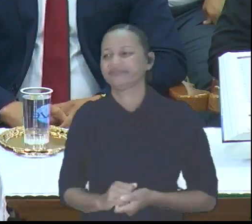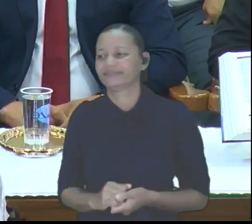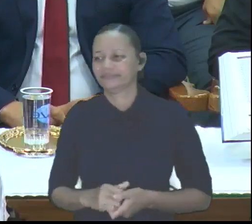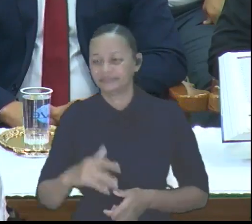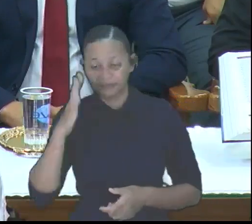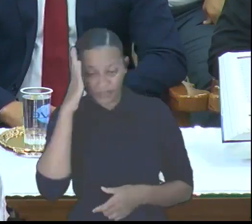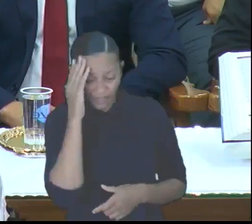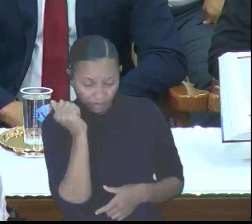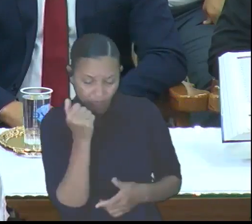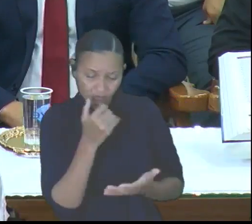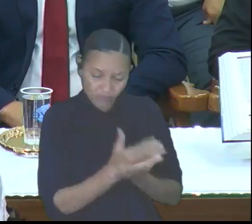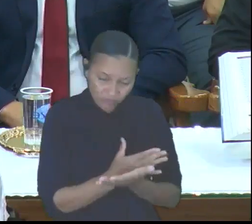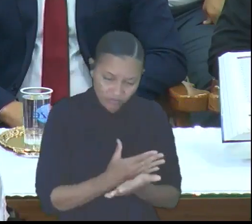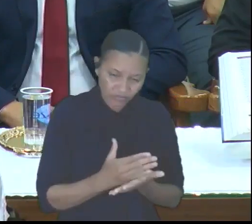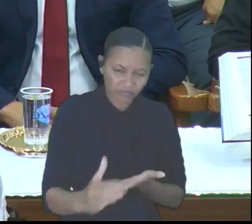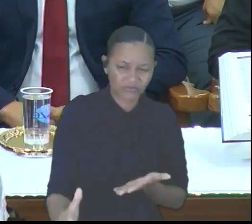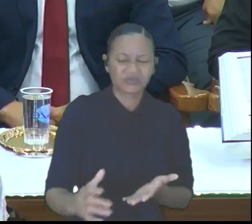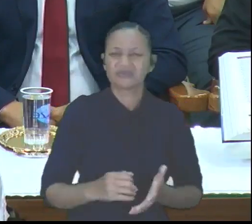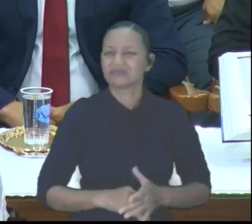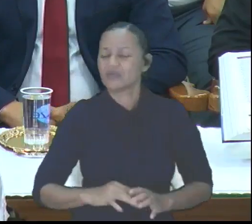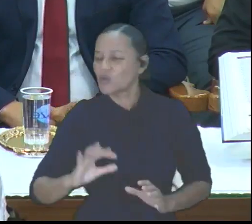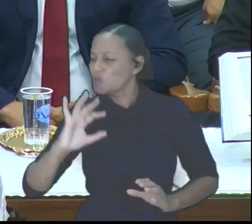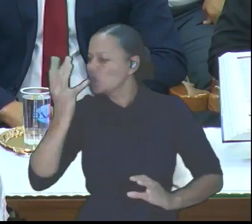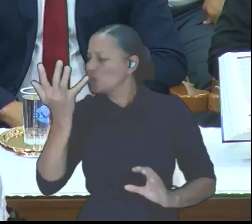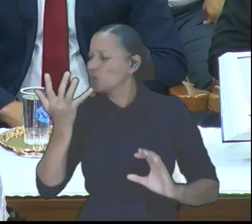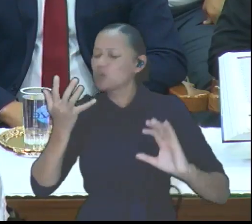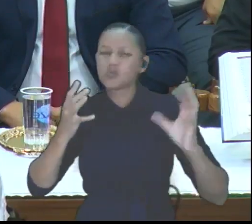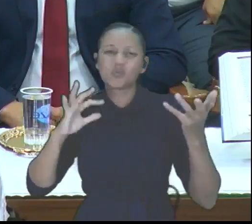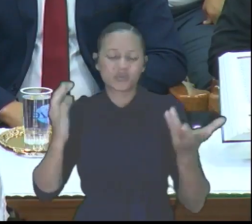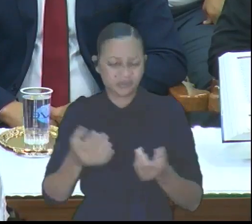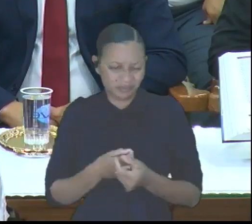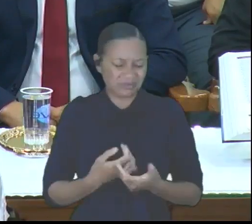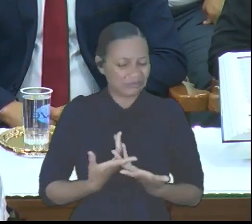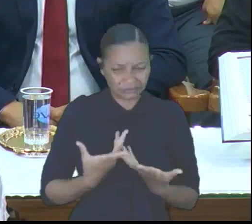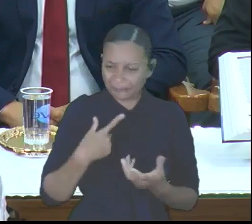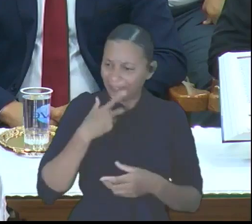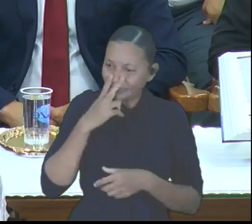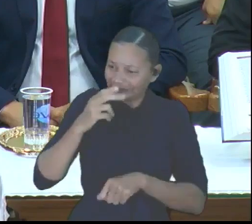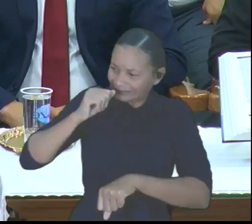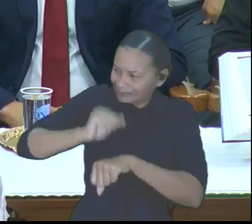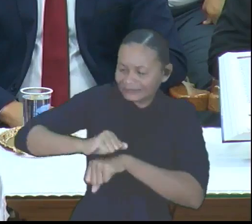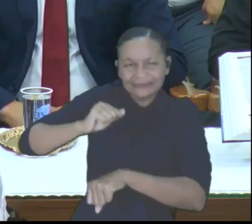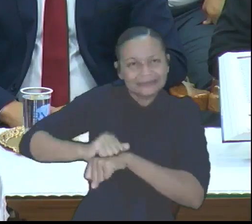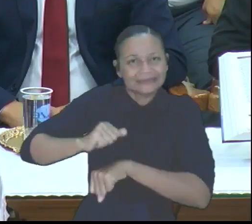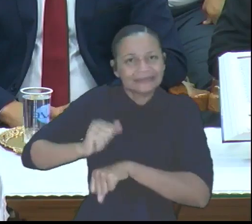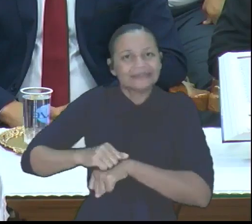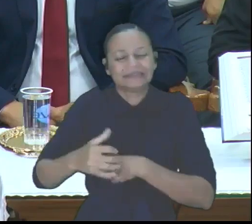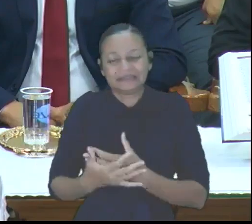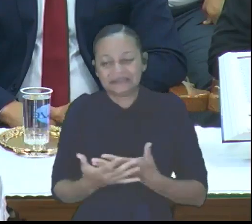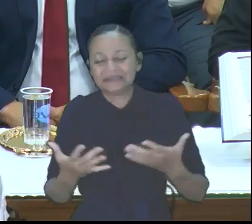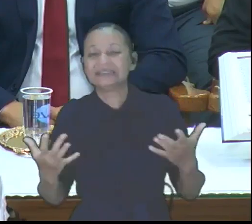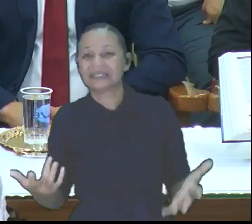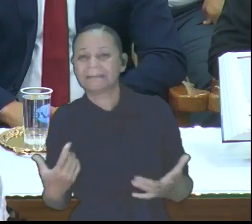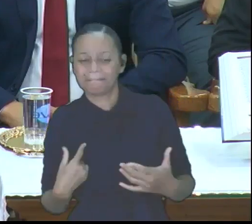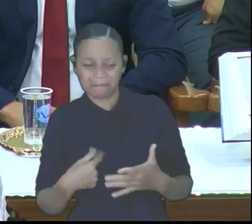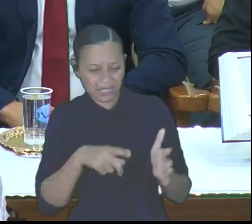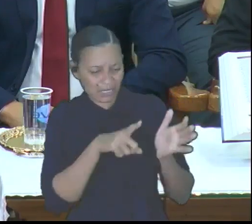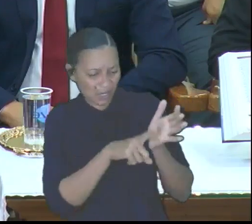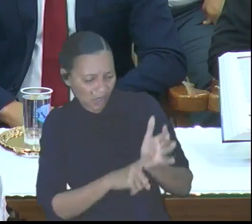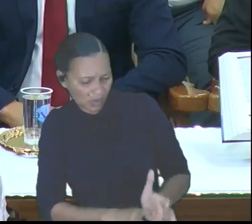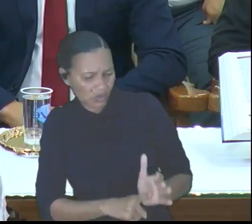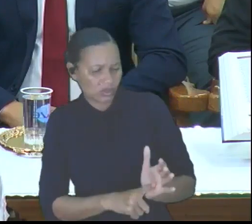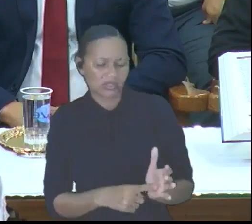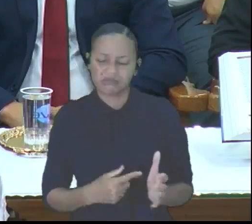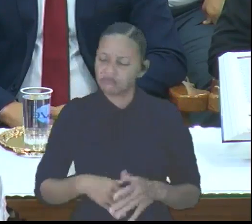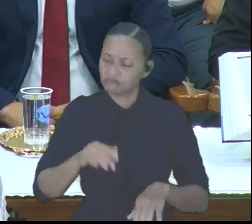sabe? Ele começa a tornar aquilo algo concreto. Ele faz do pessimismo dele o